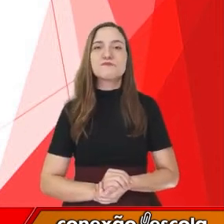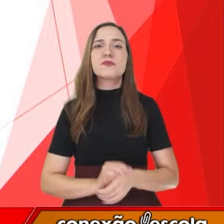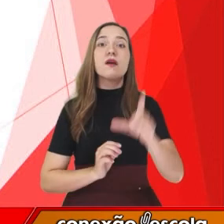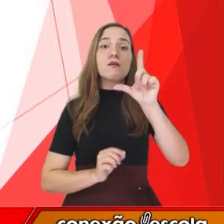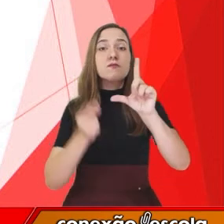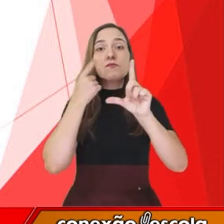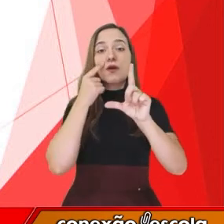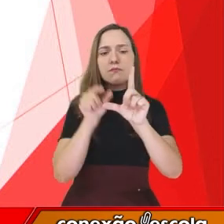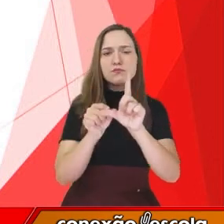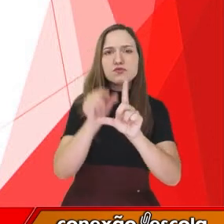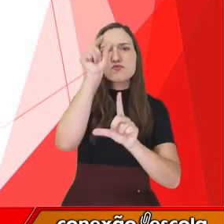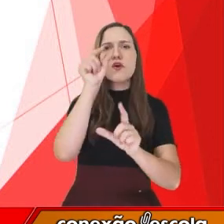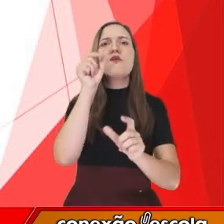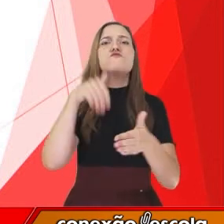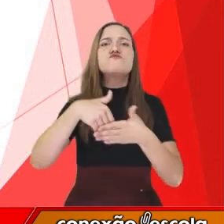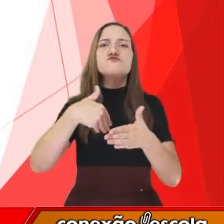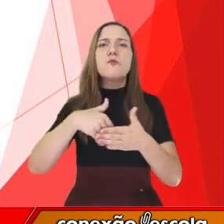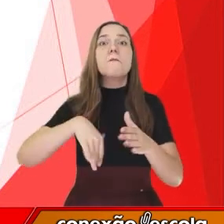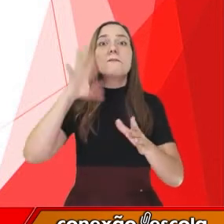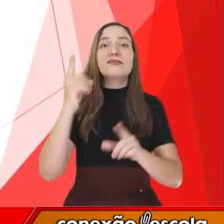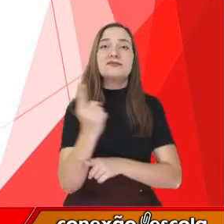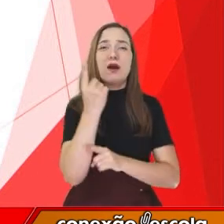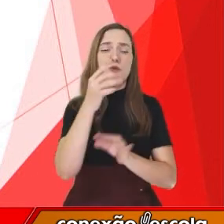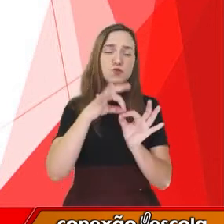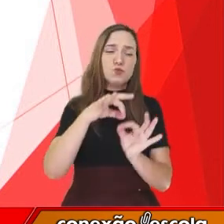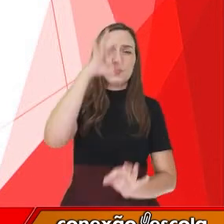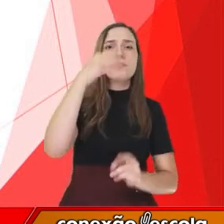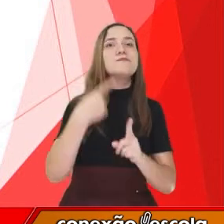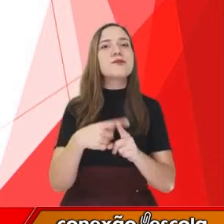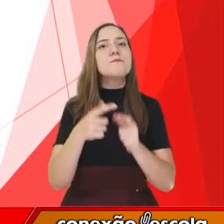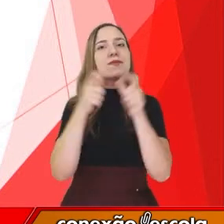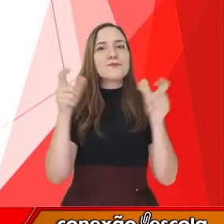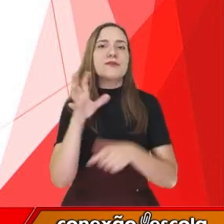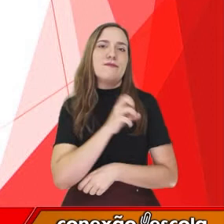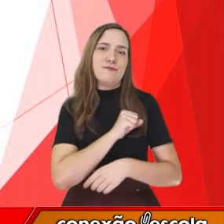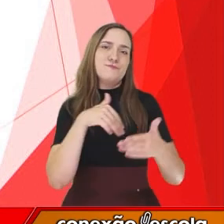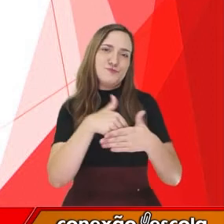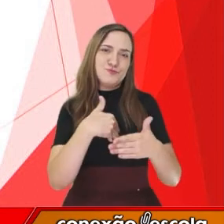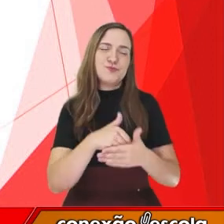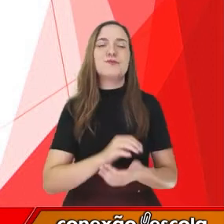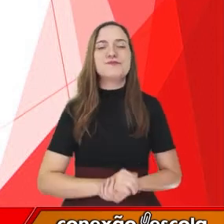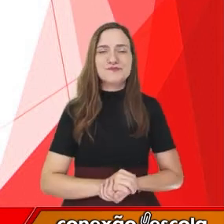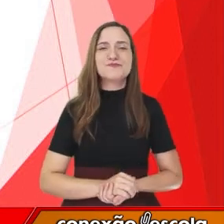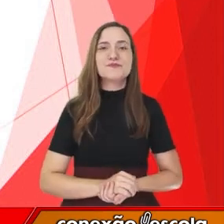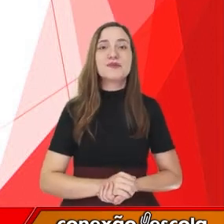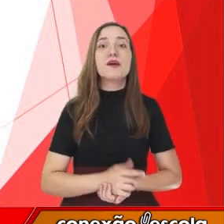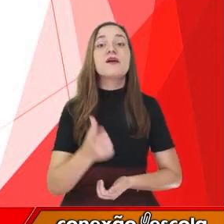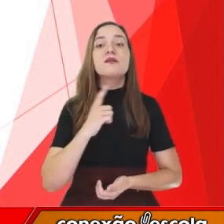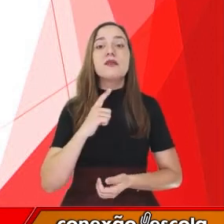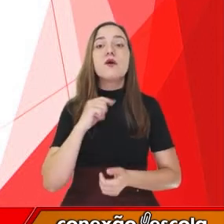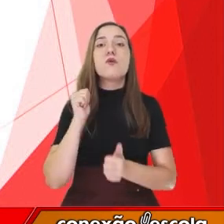o futebol está mais alta, porque mais estudantes preferem futebol. Já a barra que